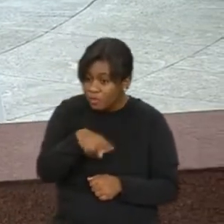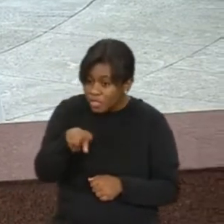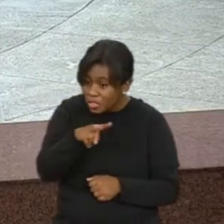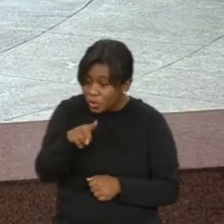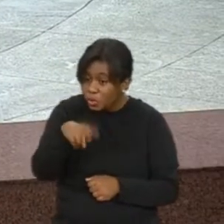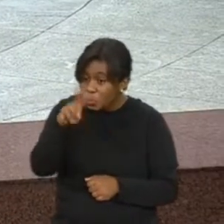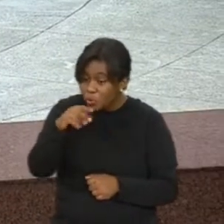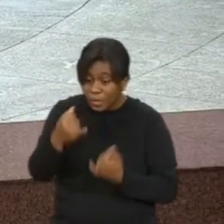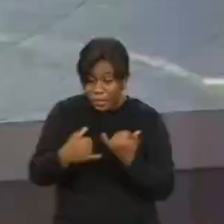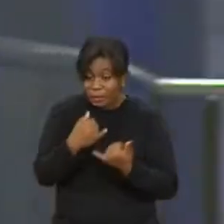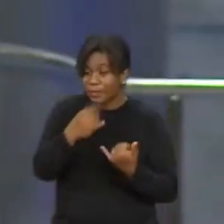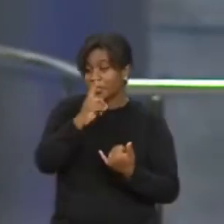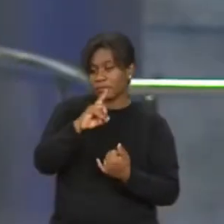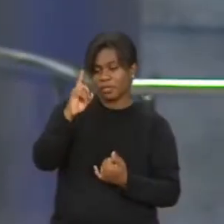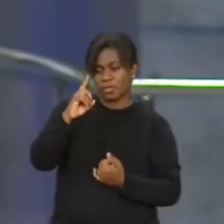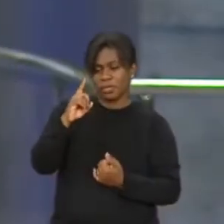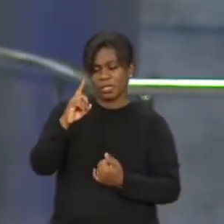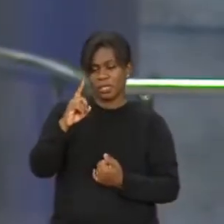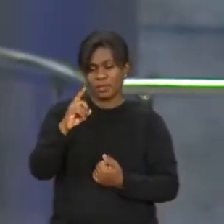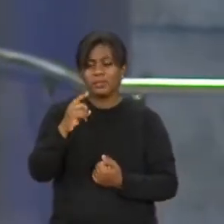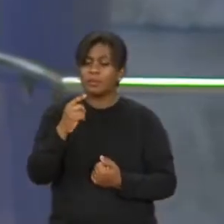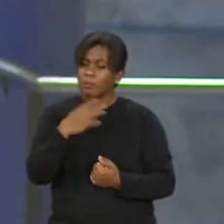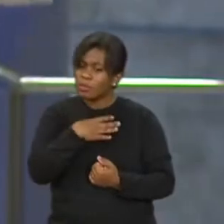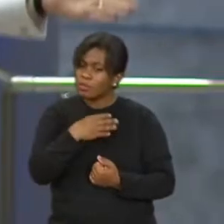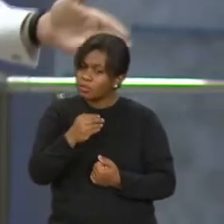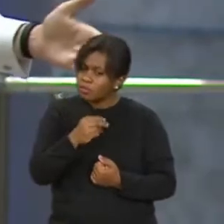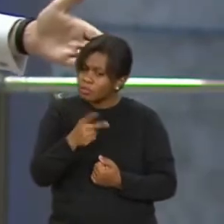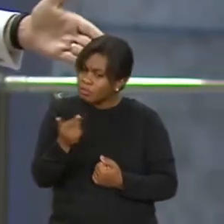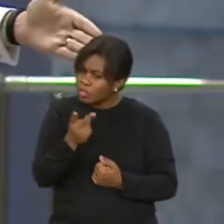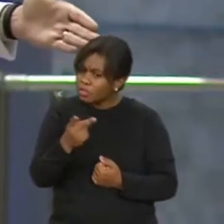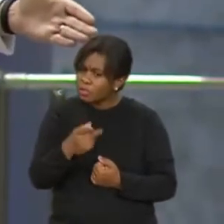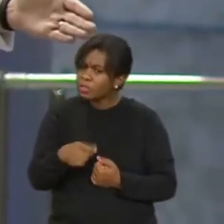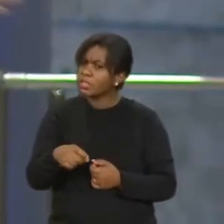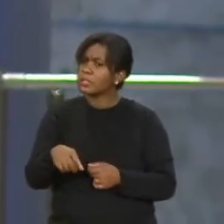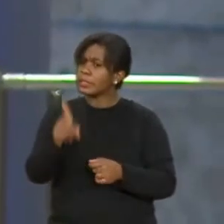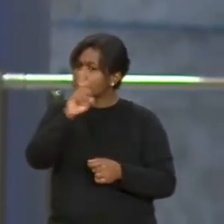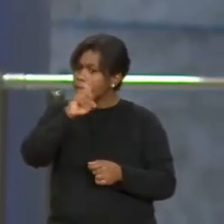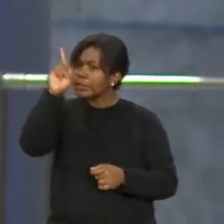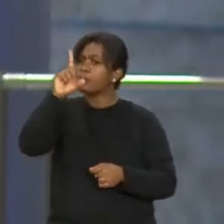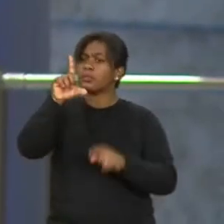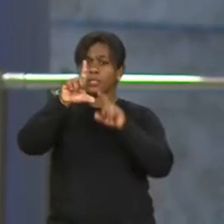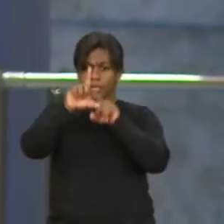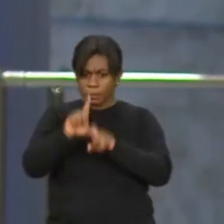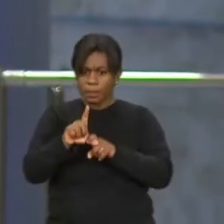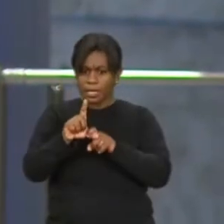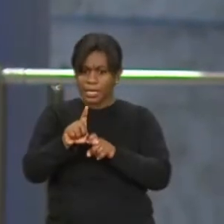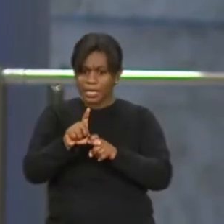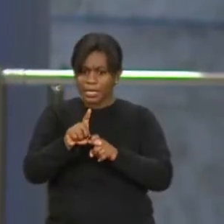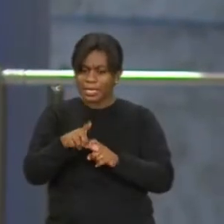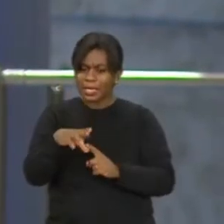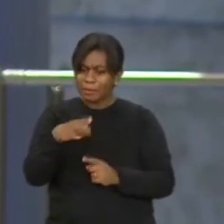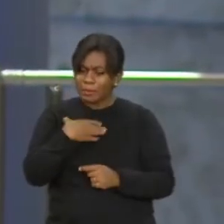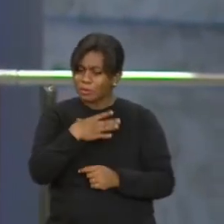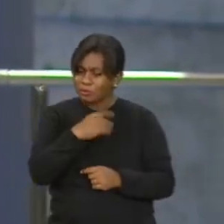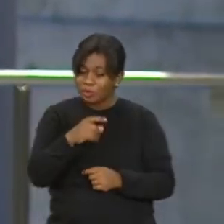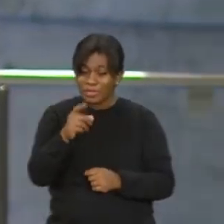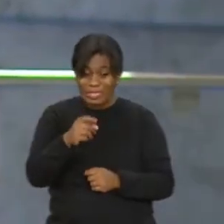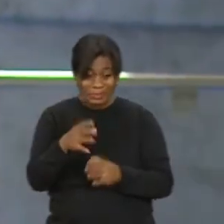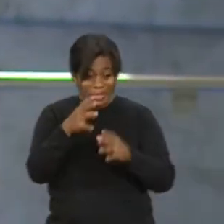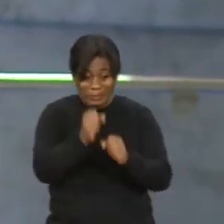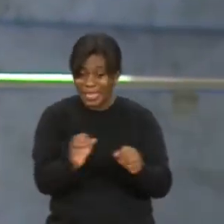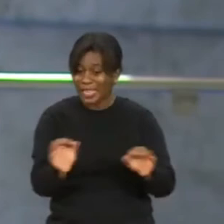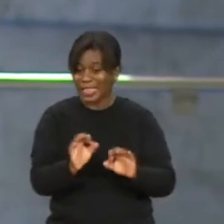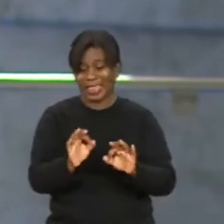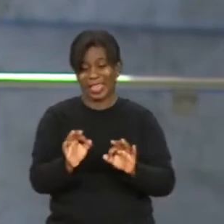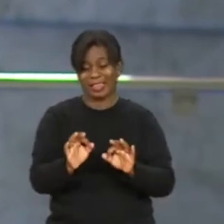Deus. Meu filho, dependa de Deus. Meu filho, nunca se apegue a nada. Meu filho, nunca